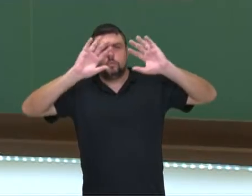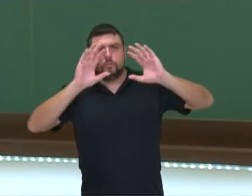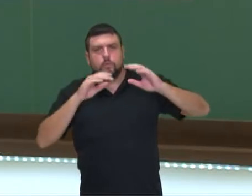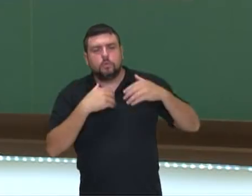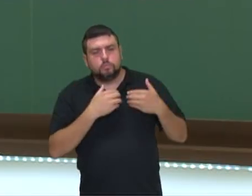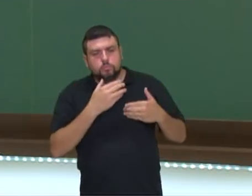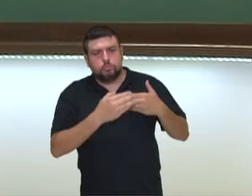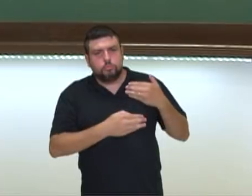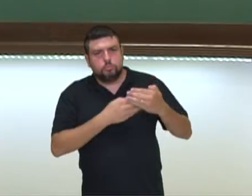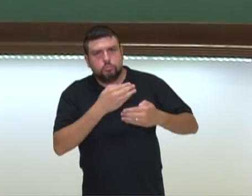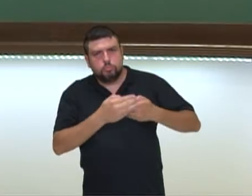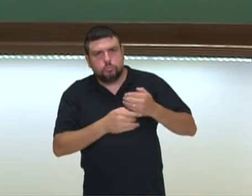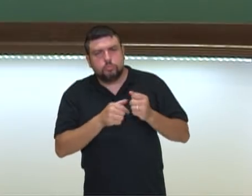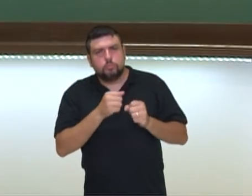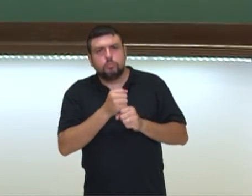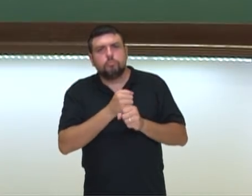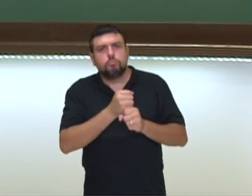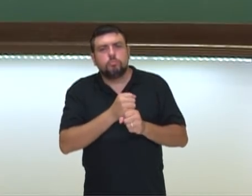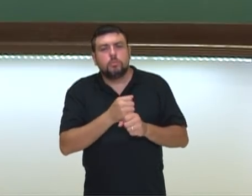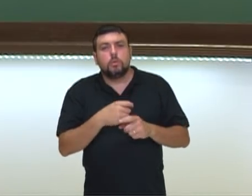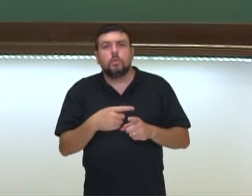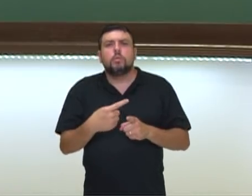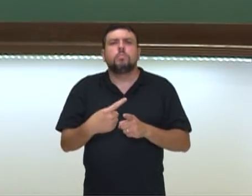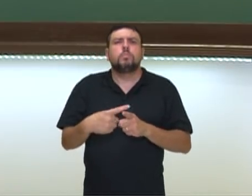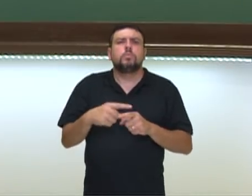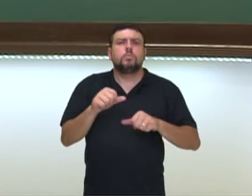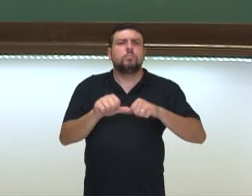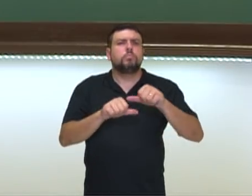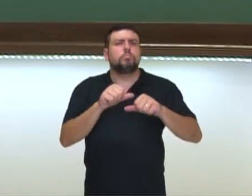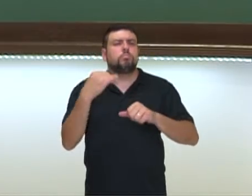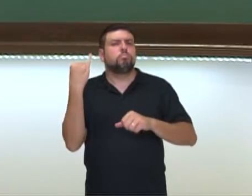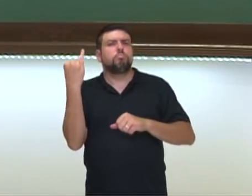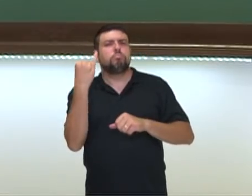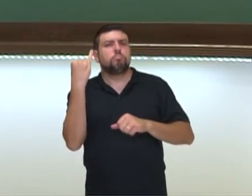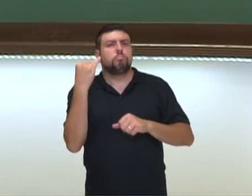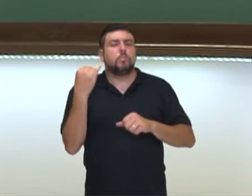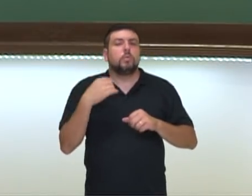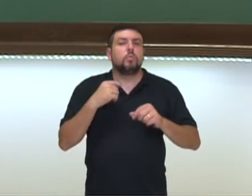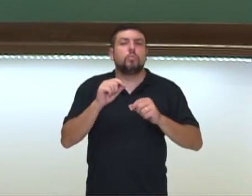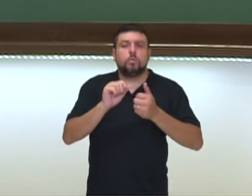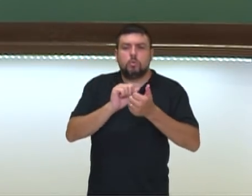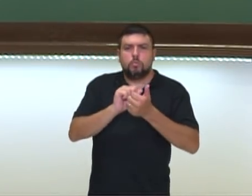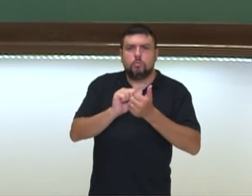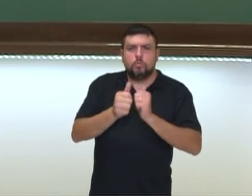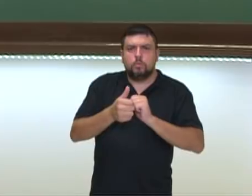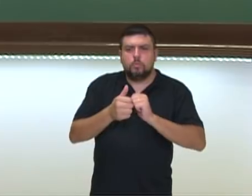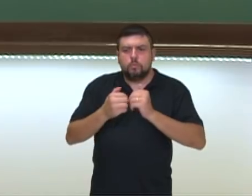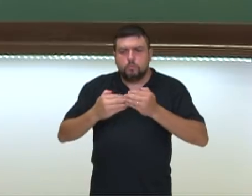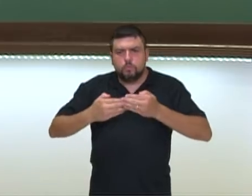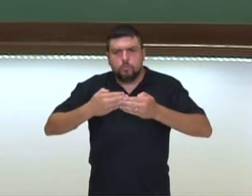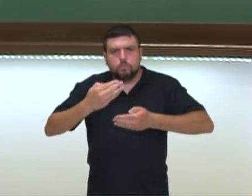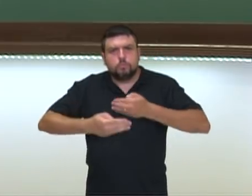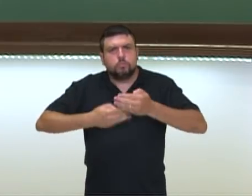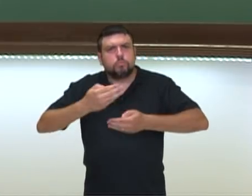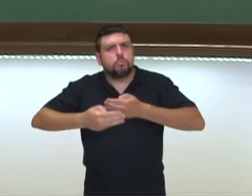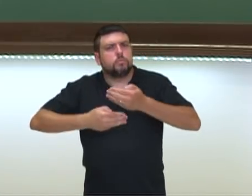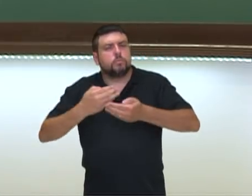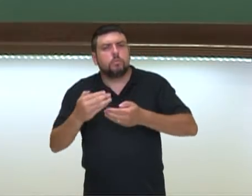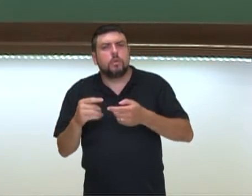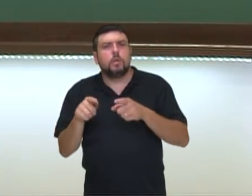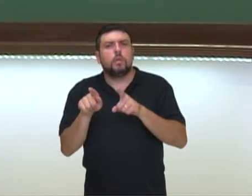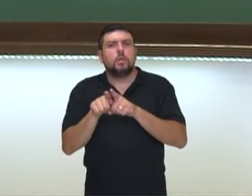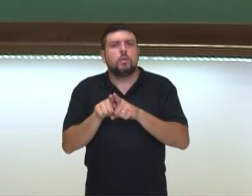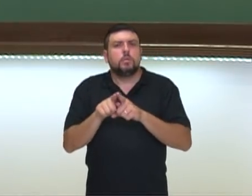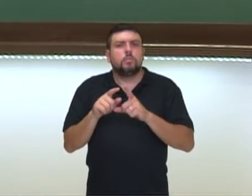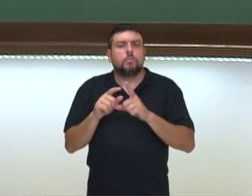o passar dos tempos, por que essas mudanças foram importantes para que o esporte ele pudesse se desenvolver, para que ele pudesse ser um esporte